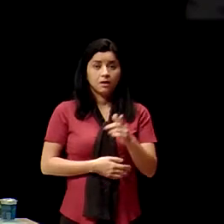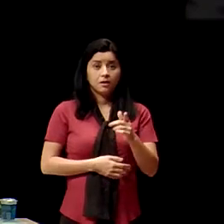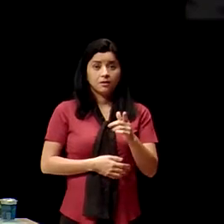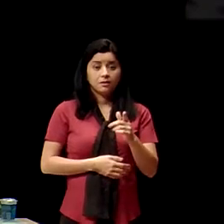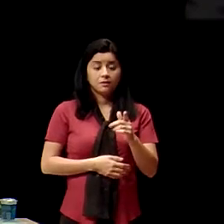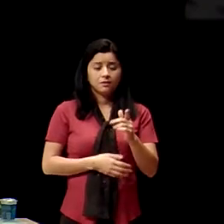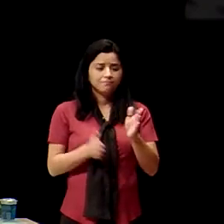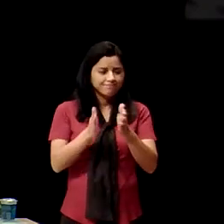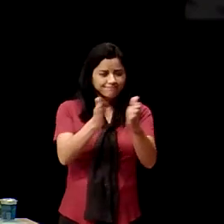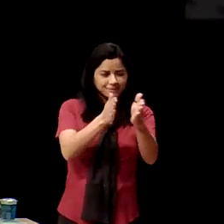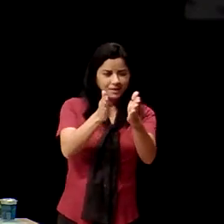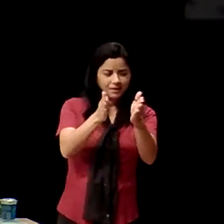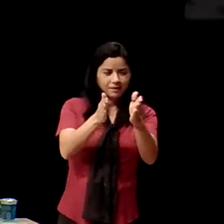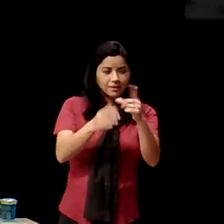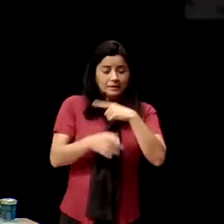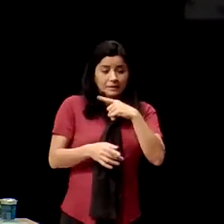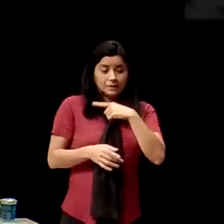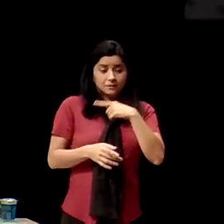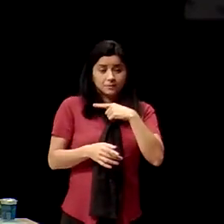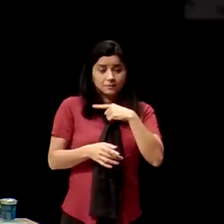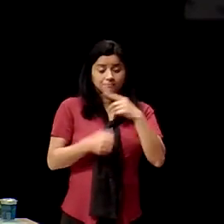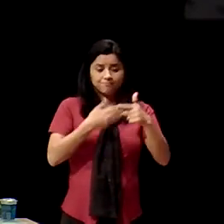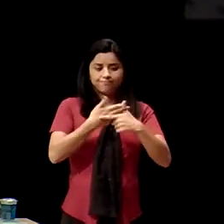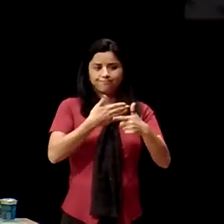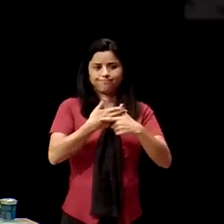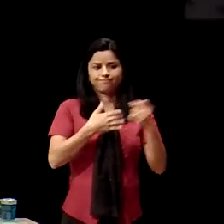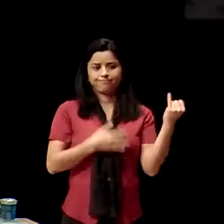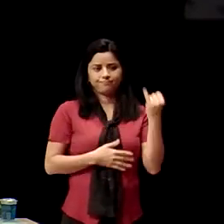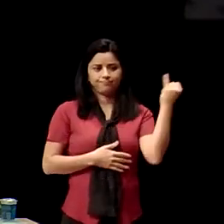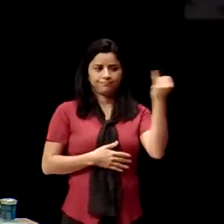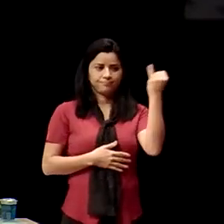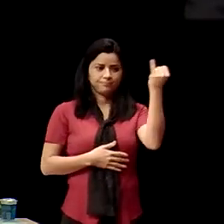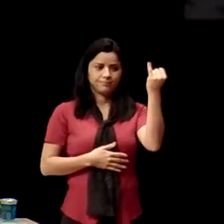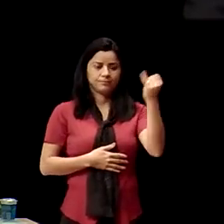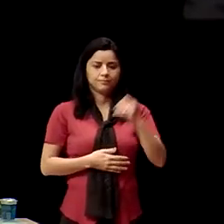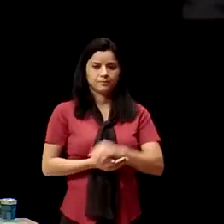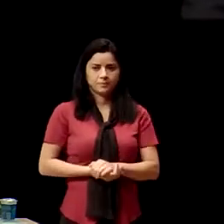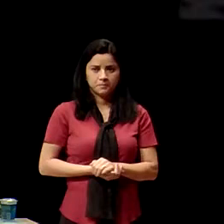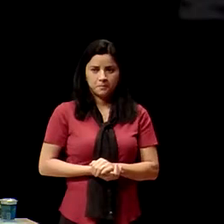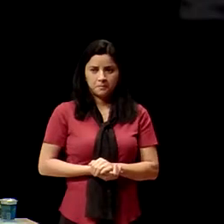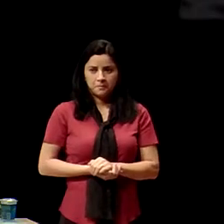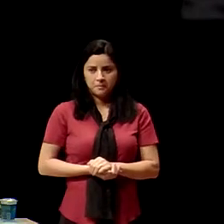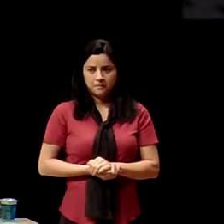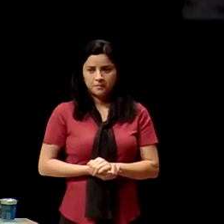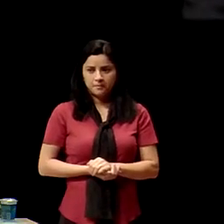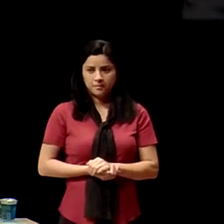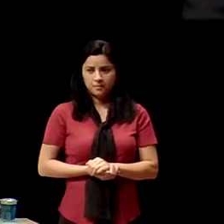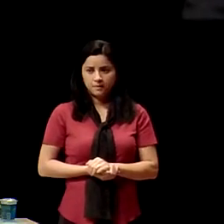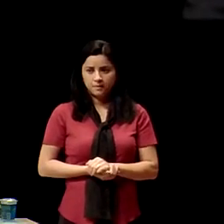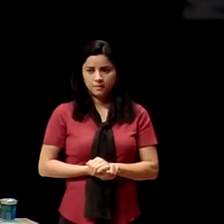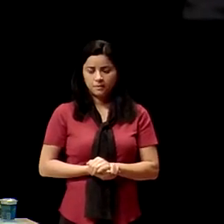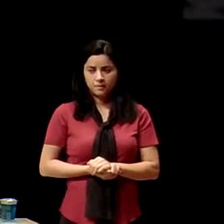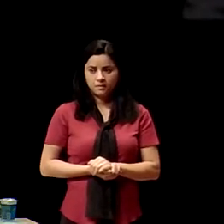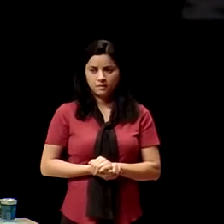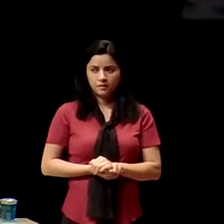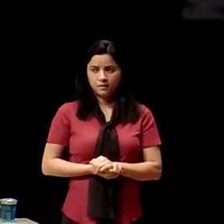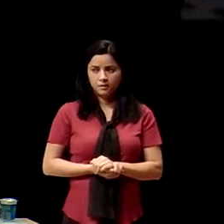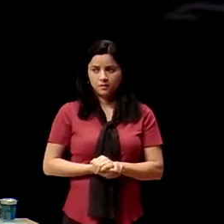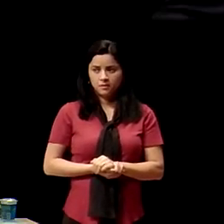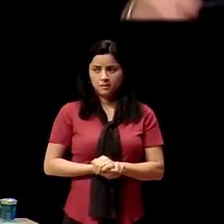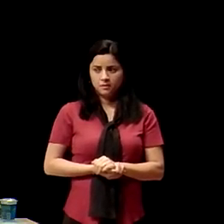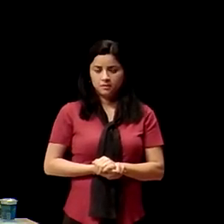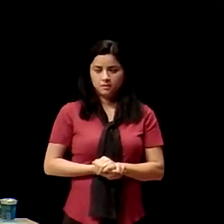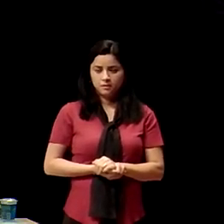Esse paradigma tem um papel importante. Dialogue-based improvement of